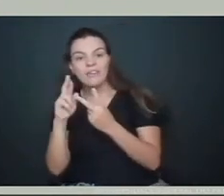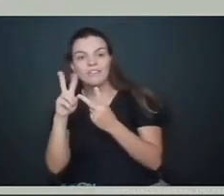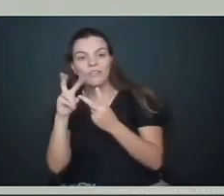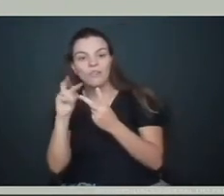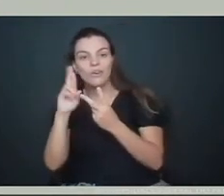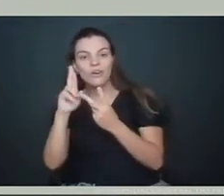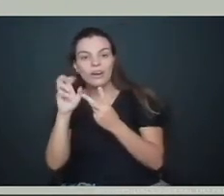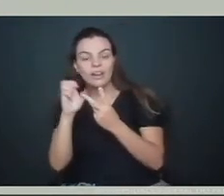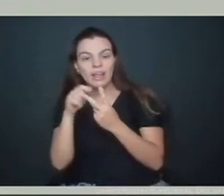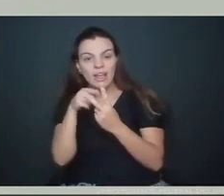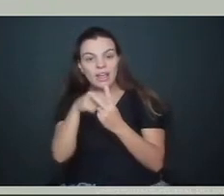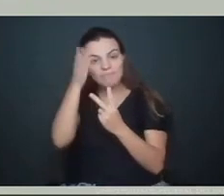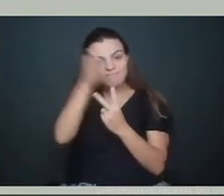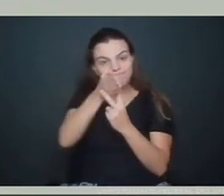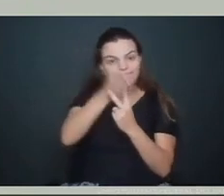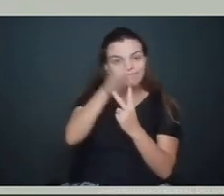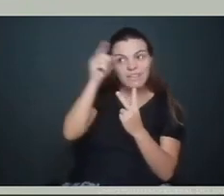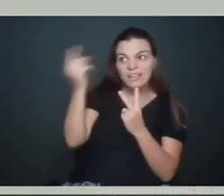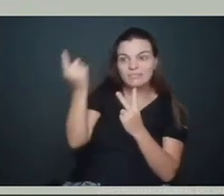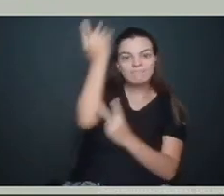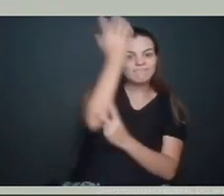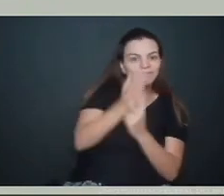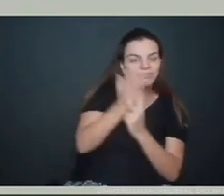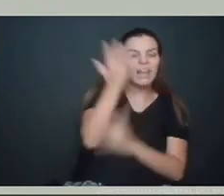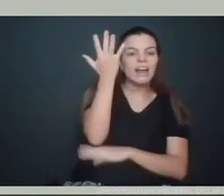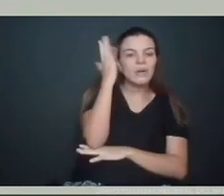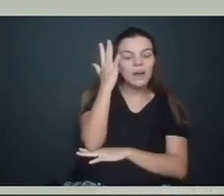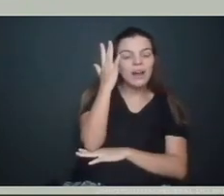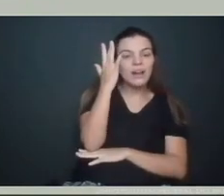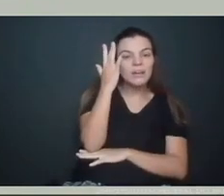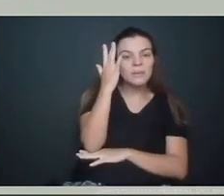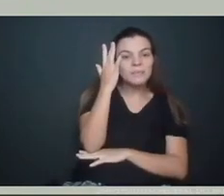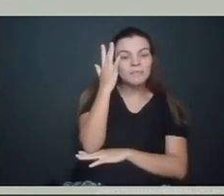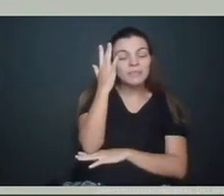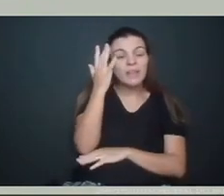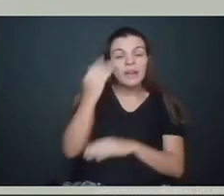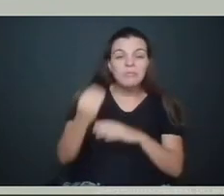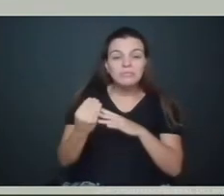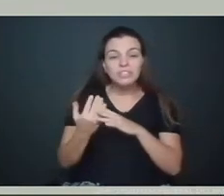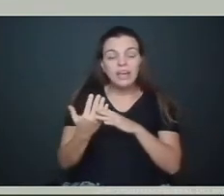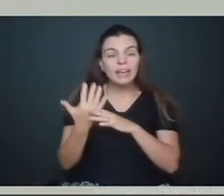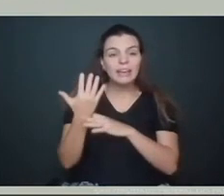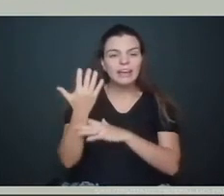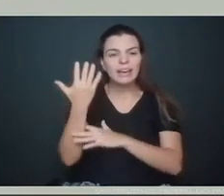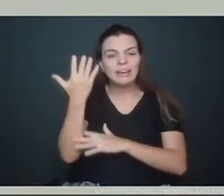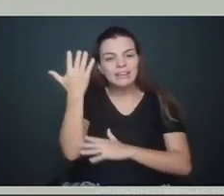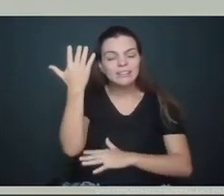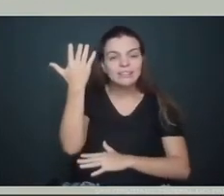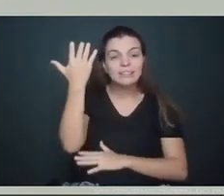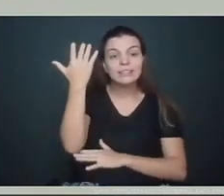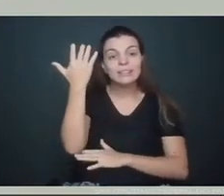os 50, exagerando, fazer mais um galhinho aos 60 anos, até 60. Depois ela